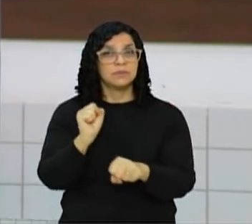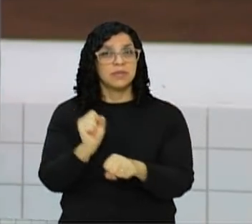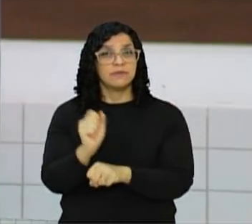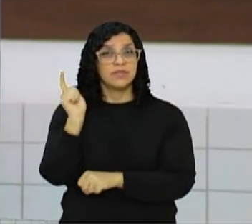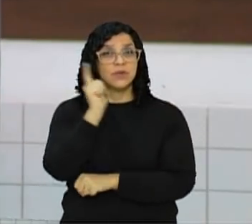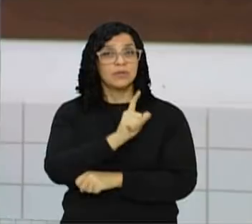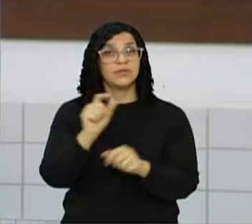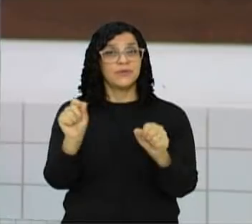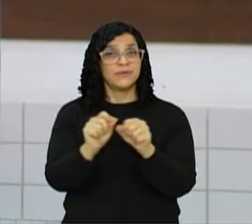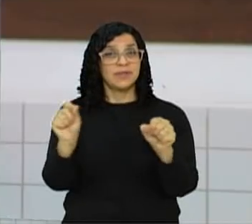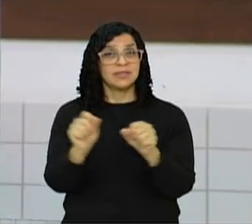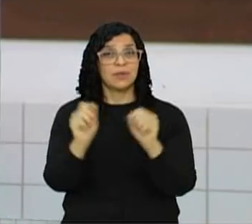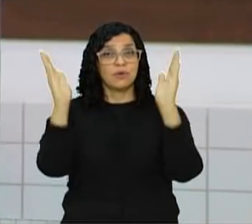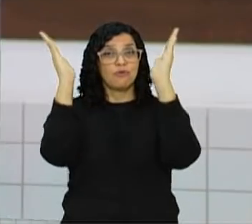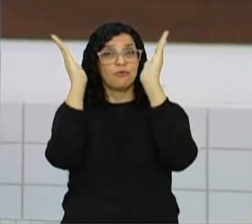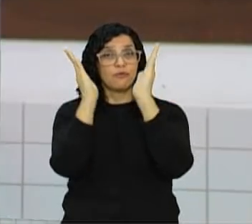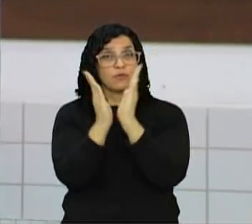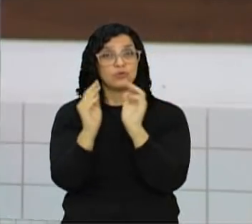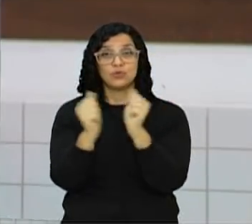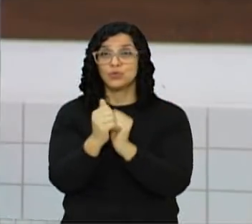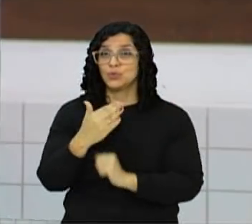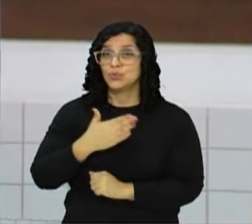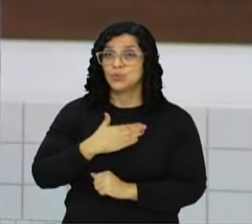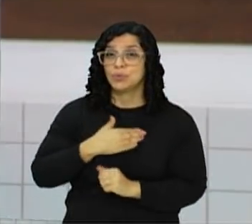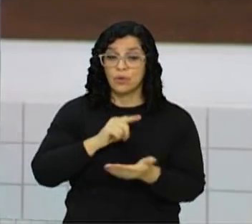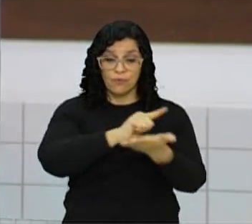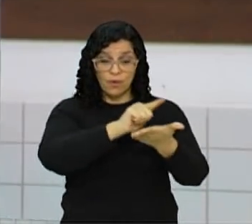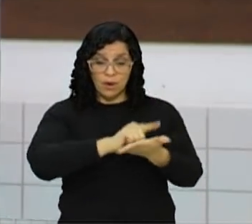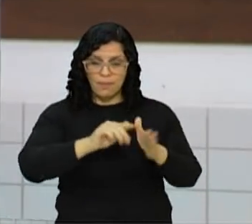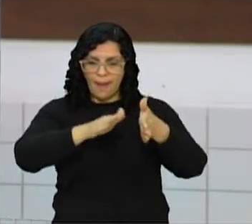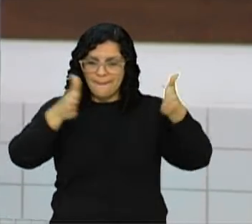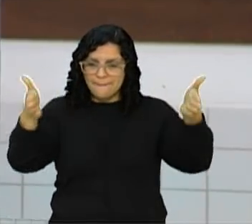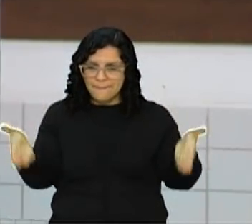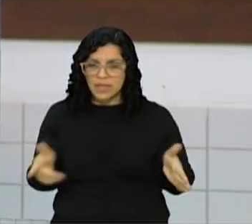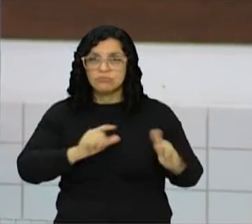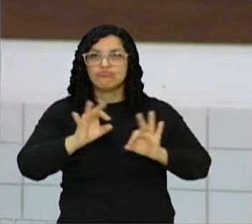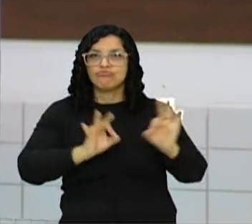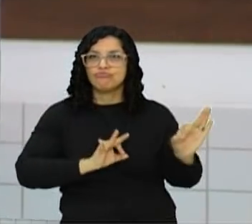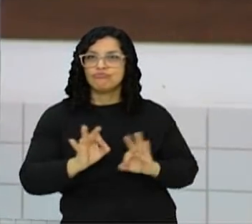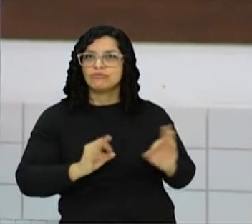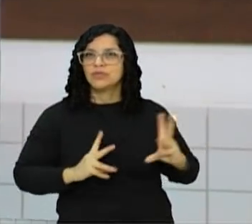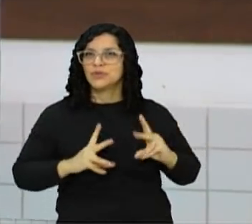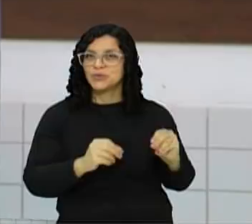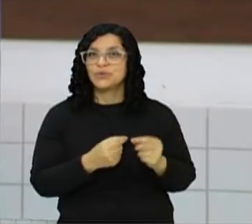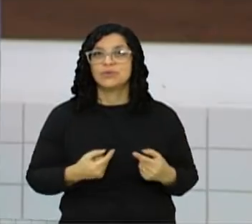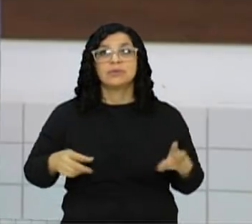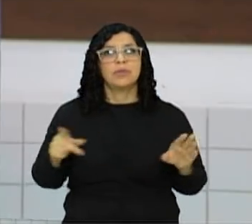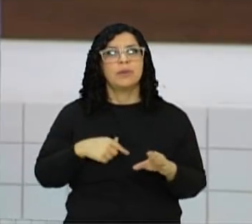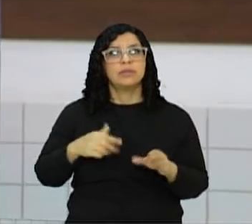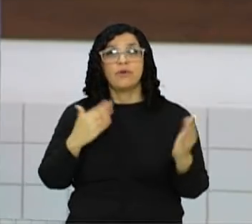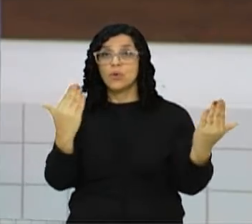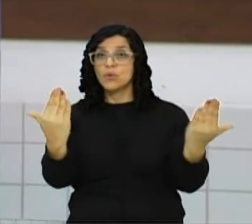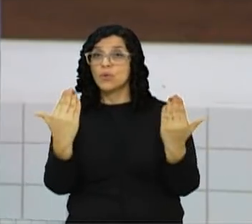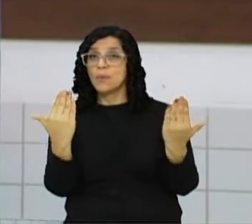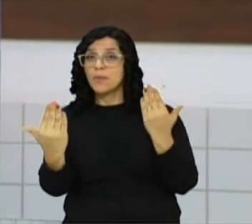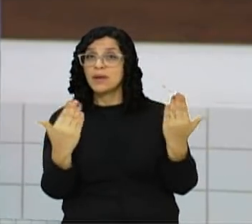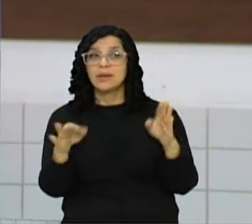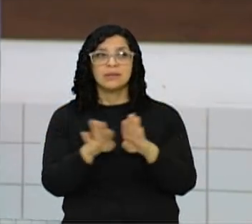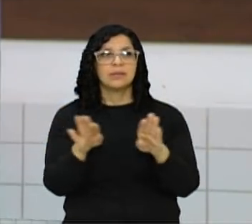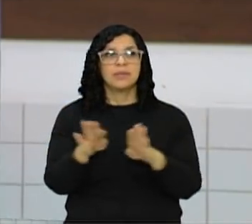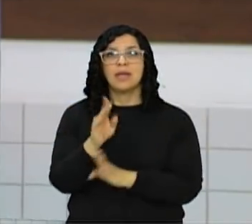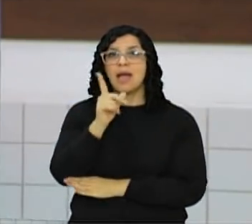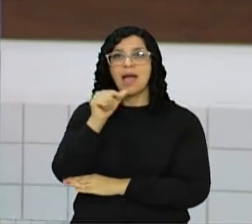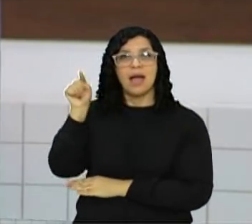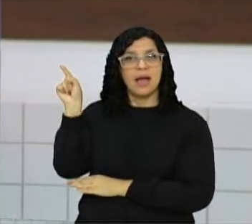tenha conseguido junto comigo. Eu vou limpar aqui um pouco a minha bagunça e vou fazer um comparativo. Eu vou